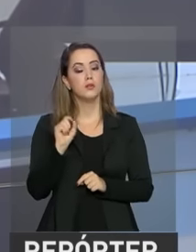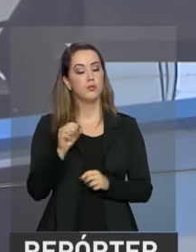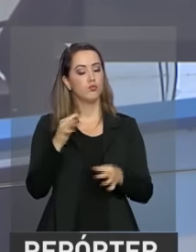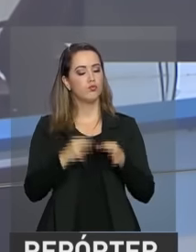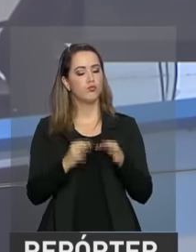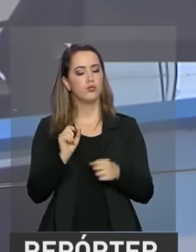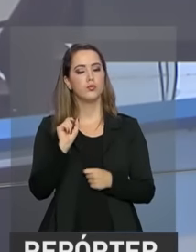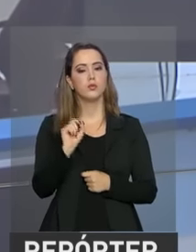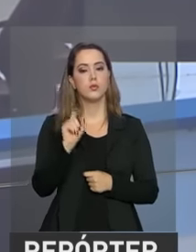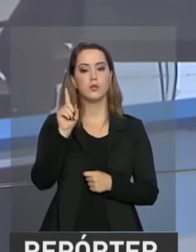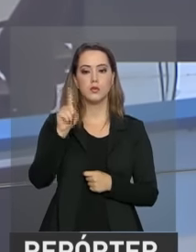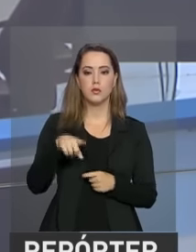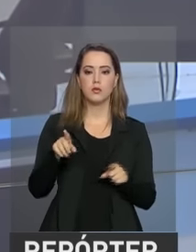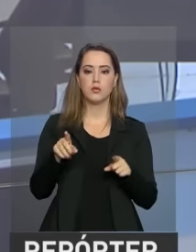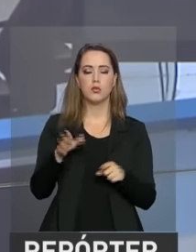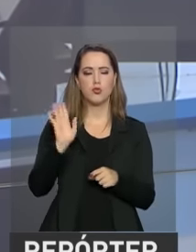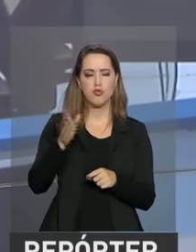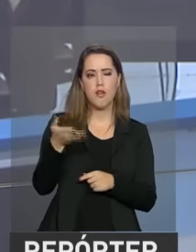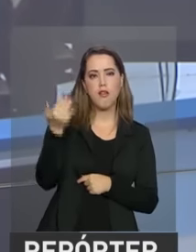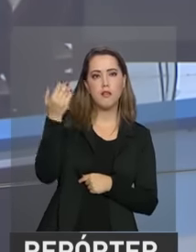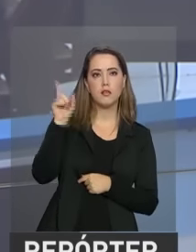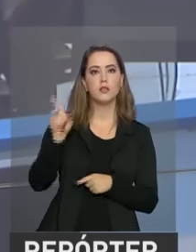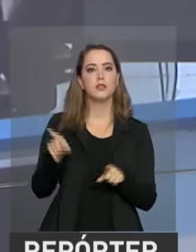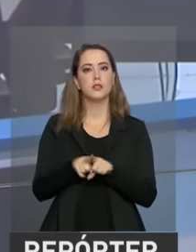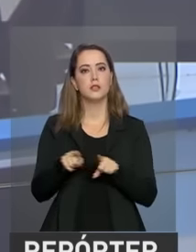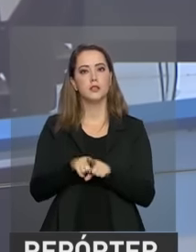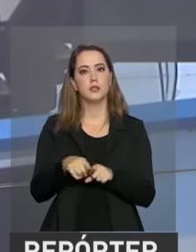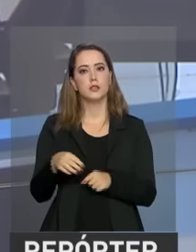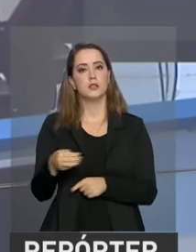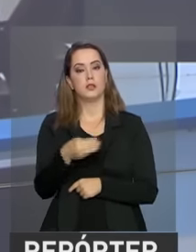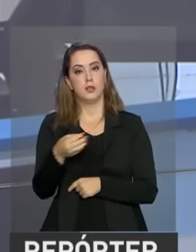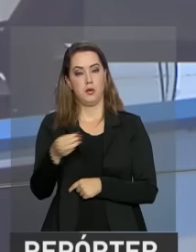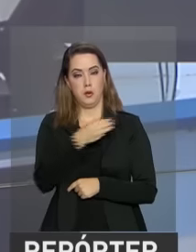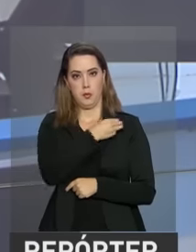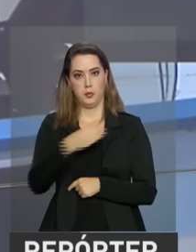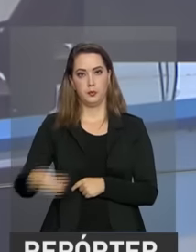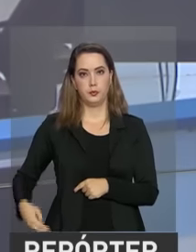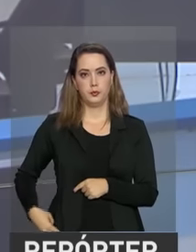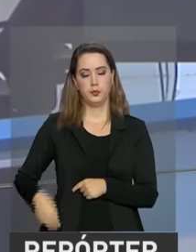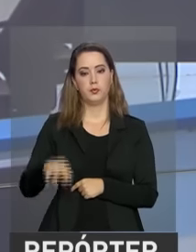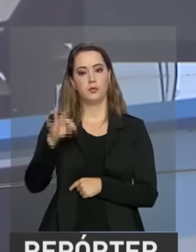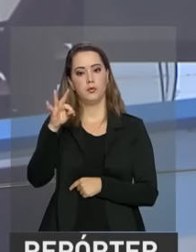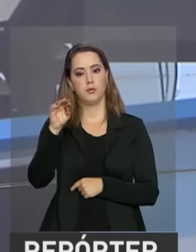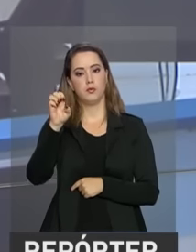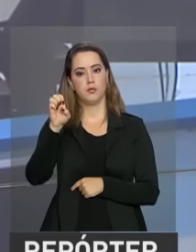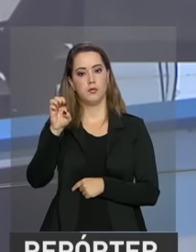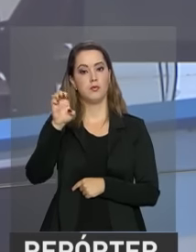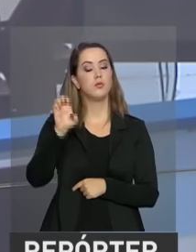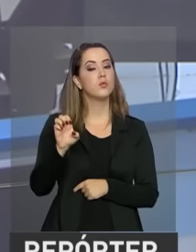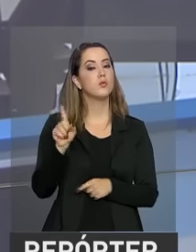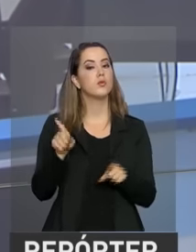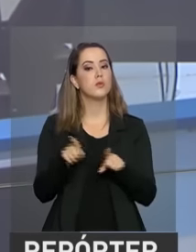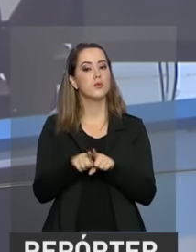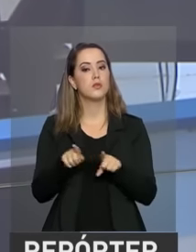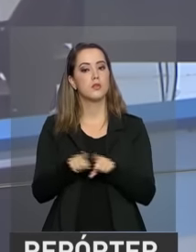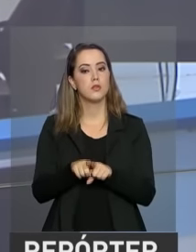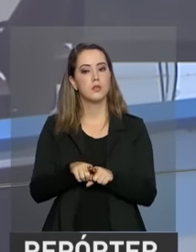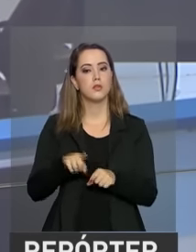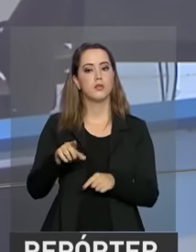jurista ocupou ainda o cargo de ministro do Tribunal Superior Eleitoral em dois momentos, entre as décadas de